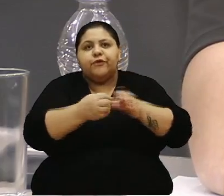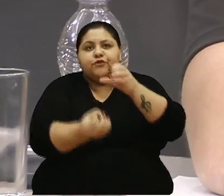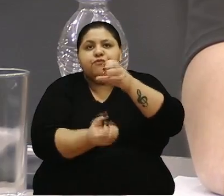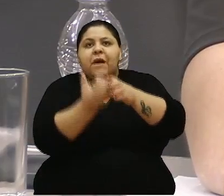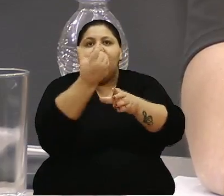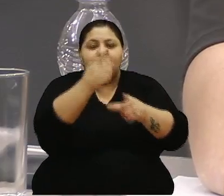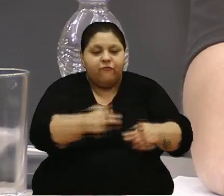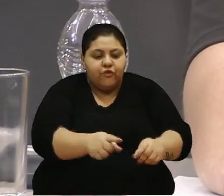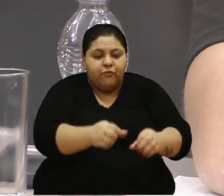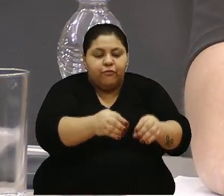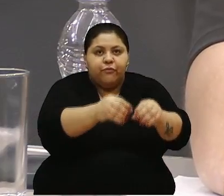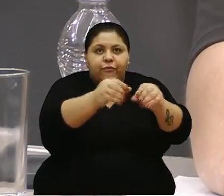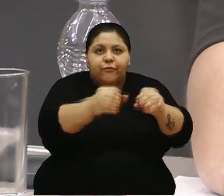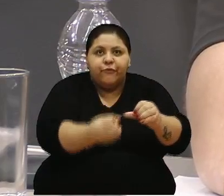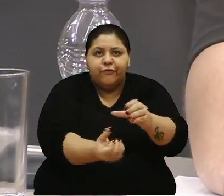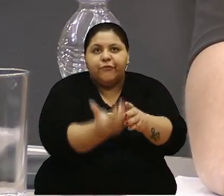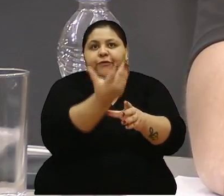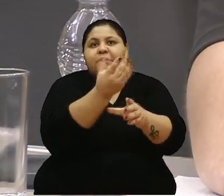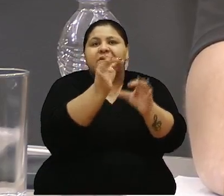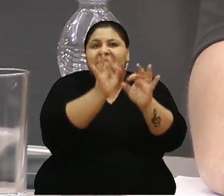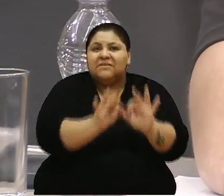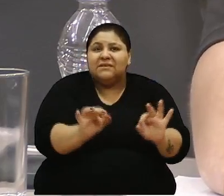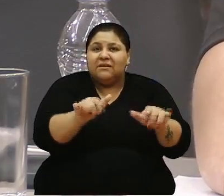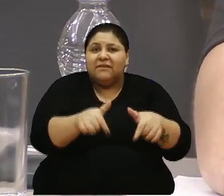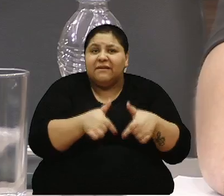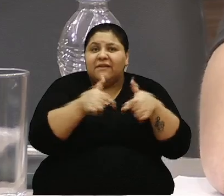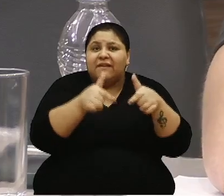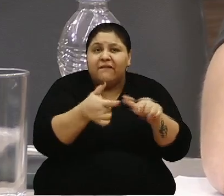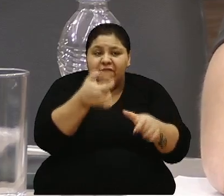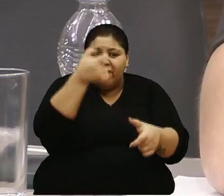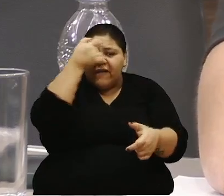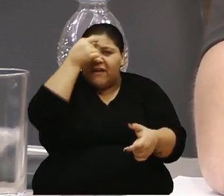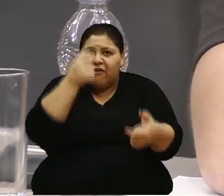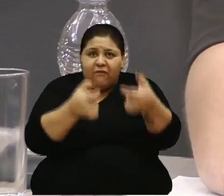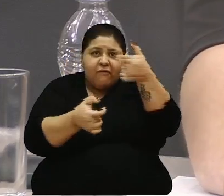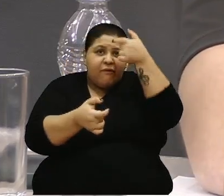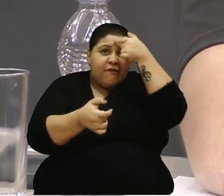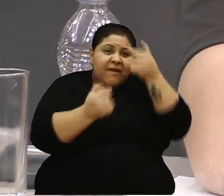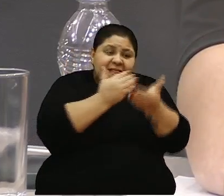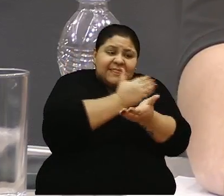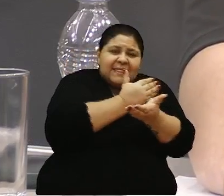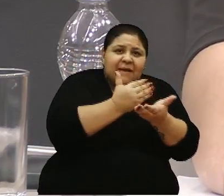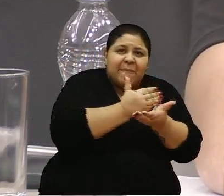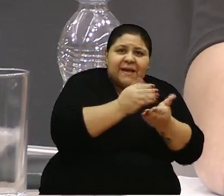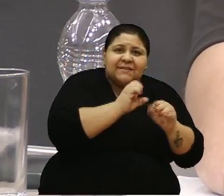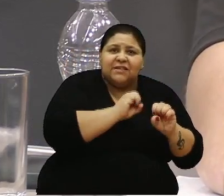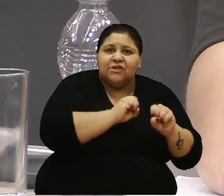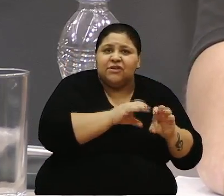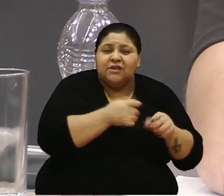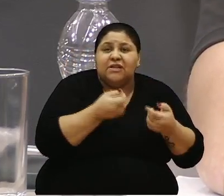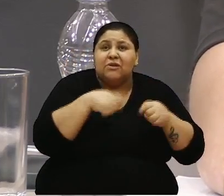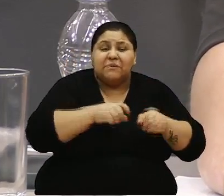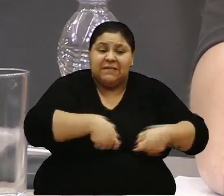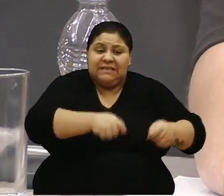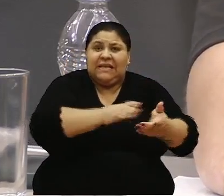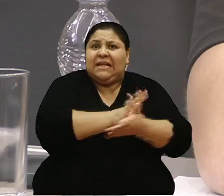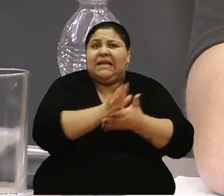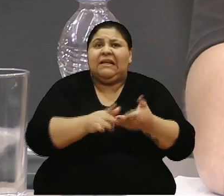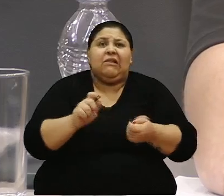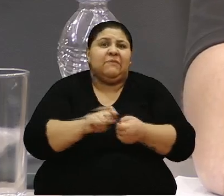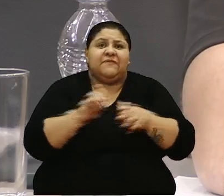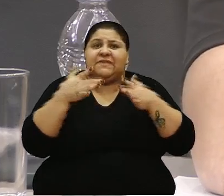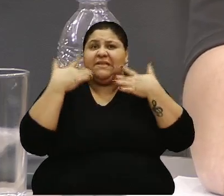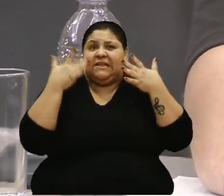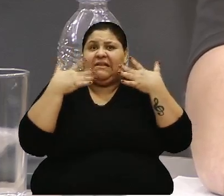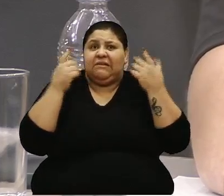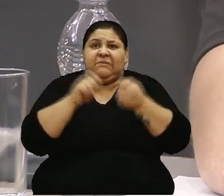Tega, né? Então, são simples atitudes que vai conscientizando desde lá da base, na educação. E não precisa gastar nada, não precisa fazer teatro, não